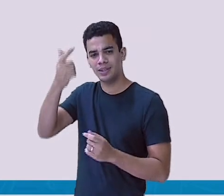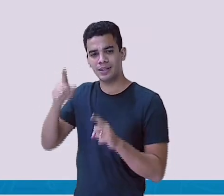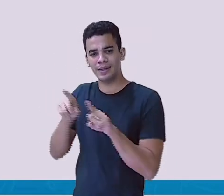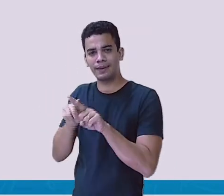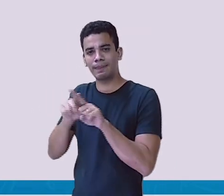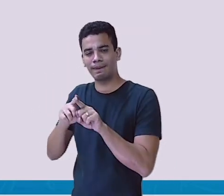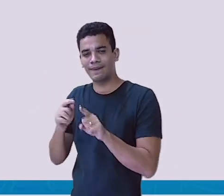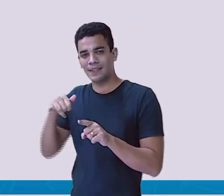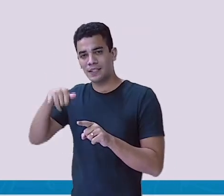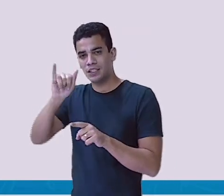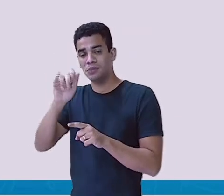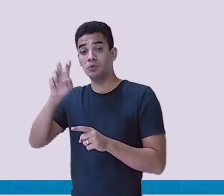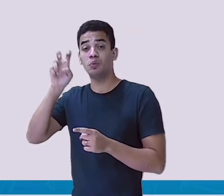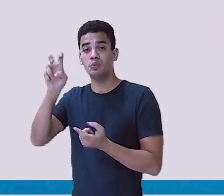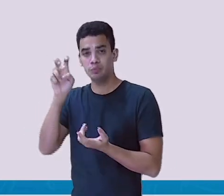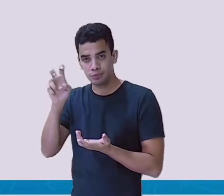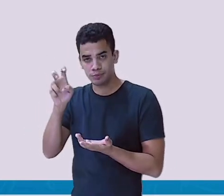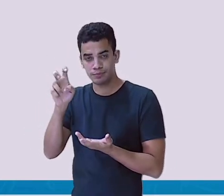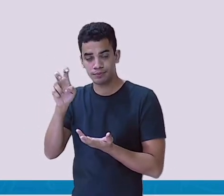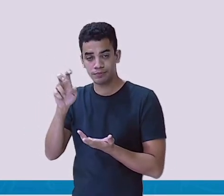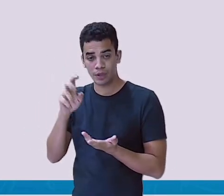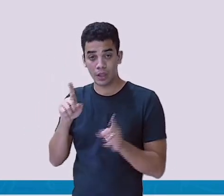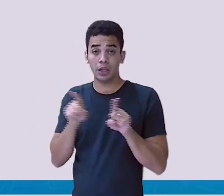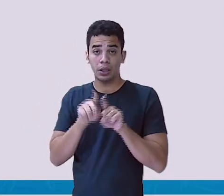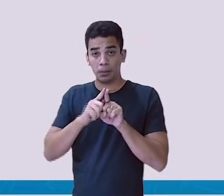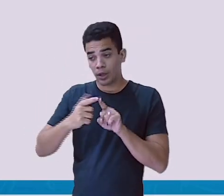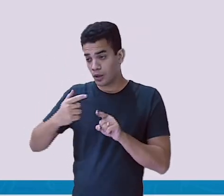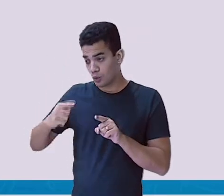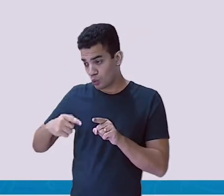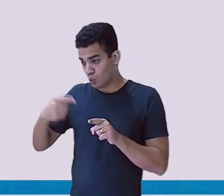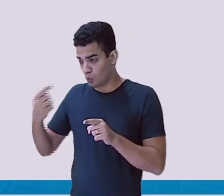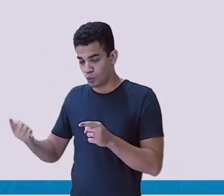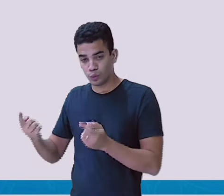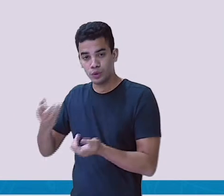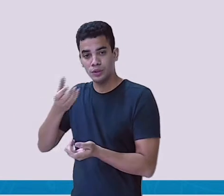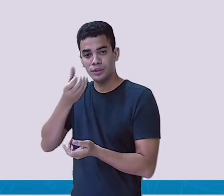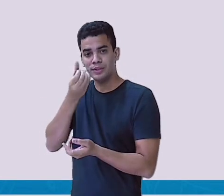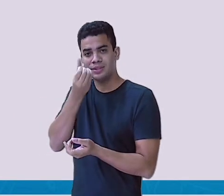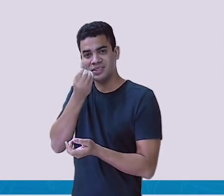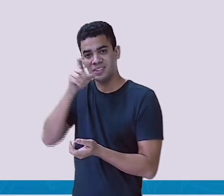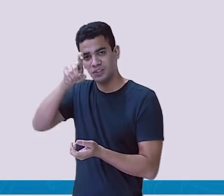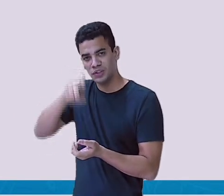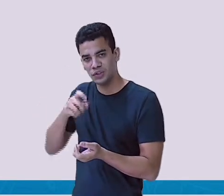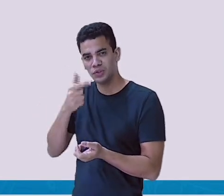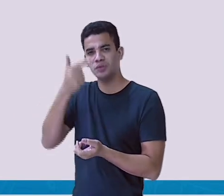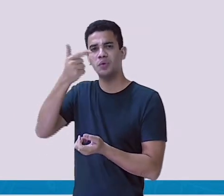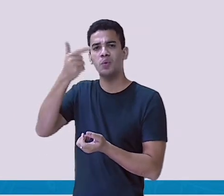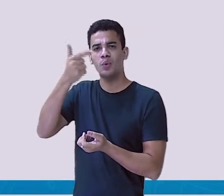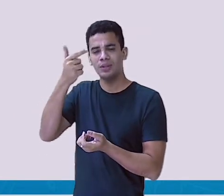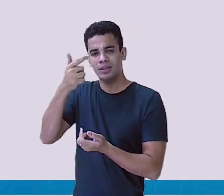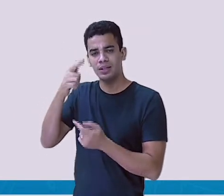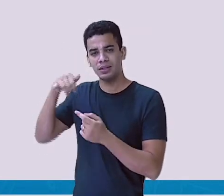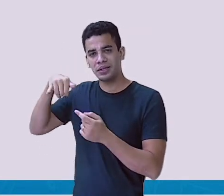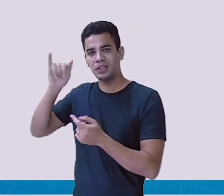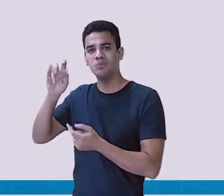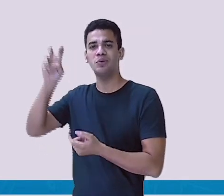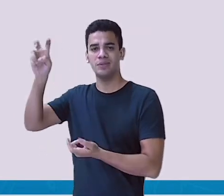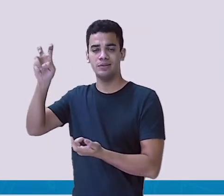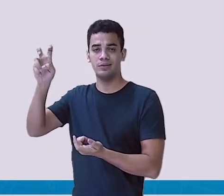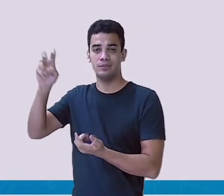potência. No segundo monômio, também eu tenho x ao quadrado, y elevado à quinta potência. Então, é